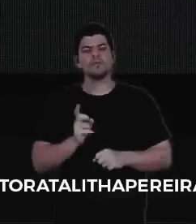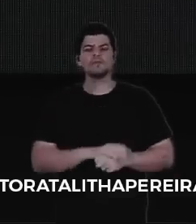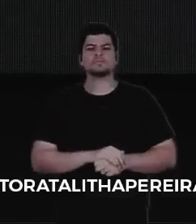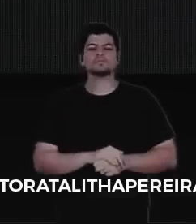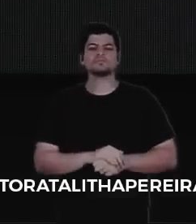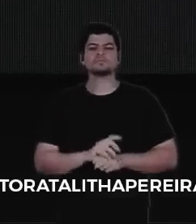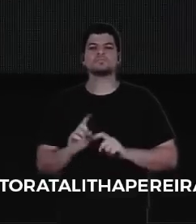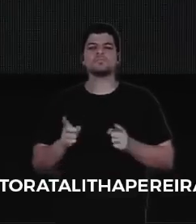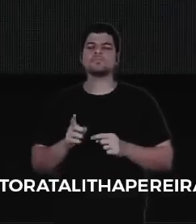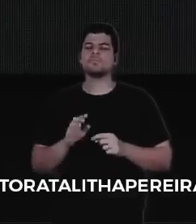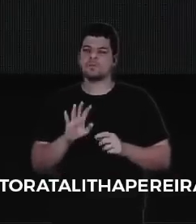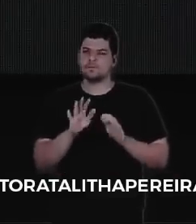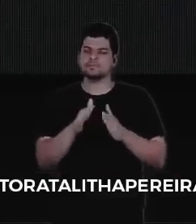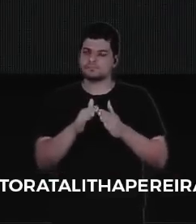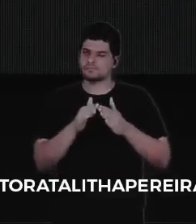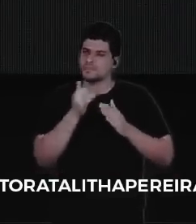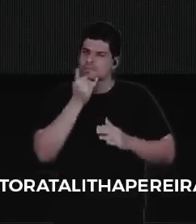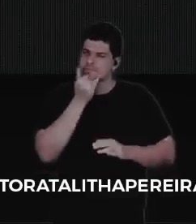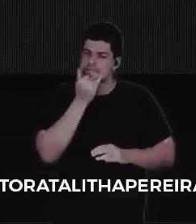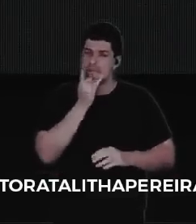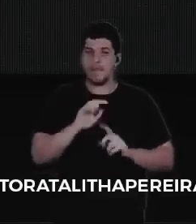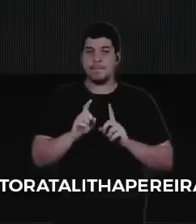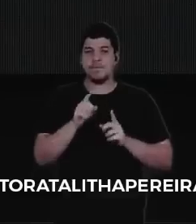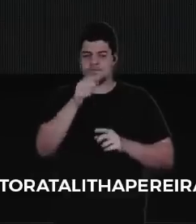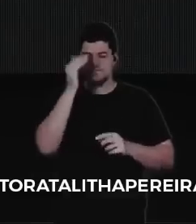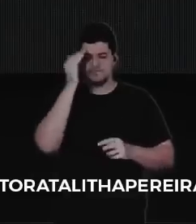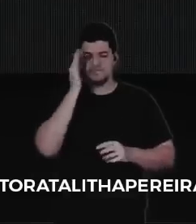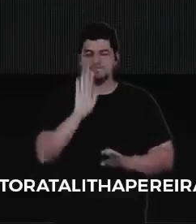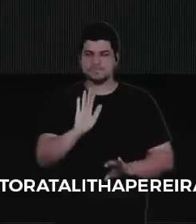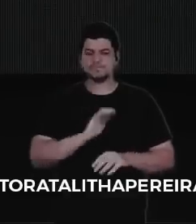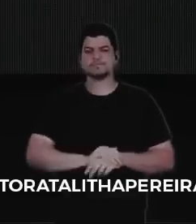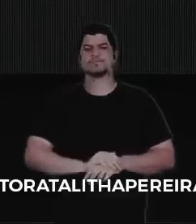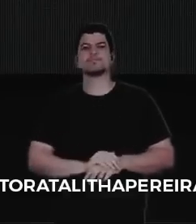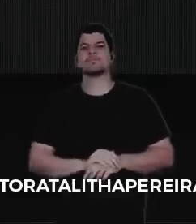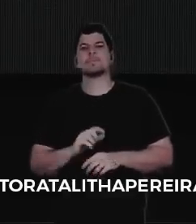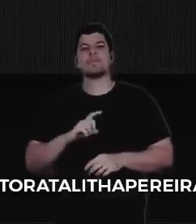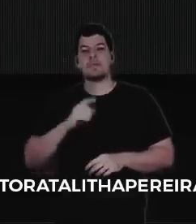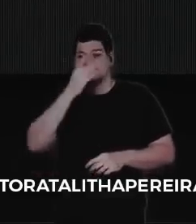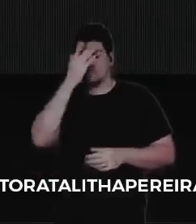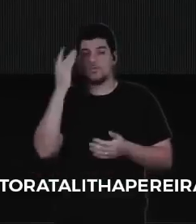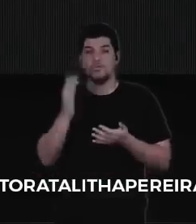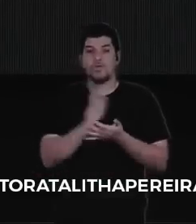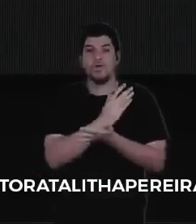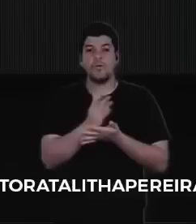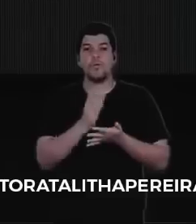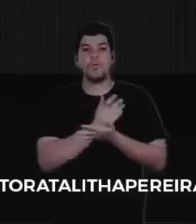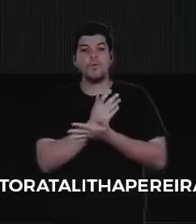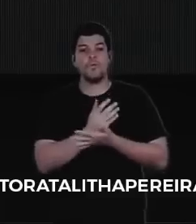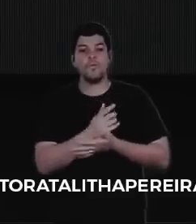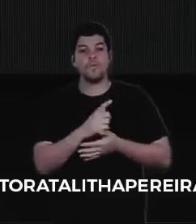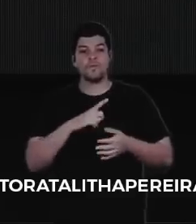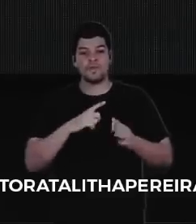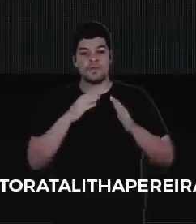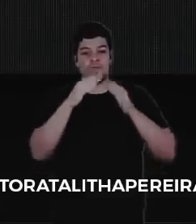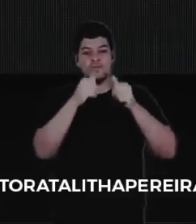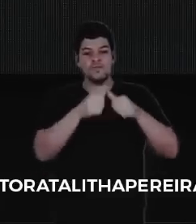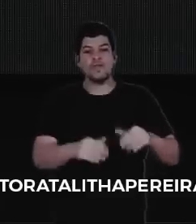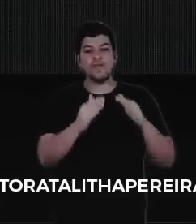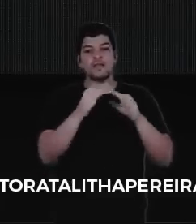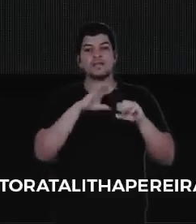Me perdoa a expressão, mas você vai me entender. Mas teve gente que na quarentena ficou mais burrinho.